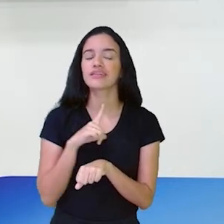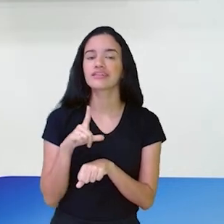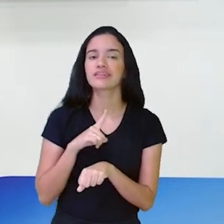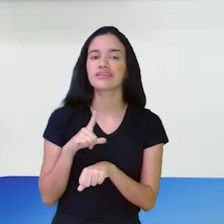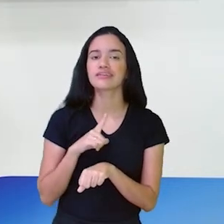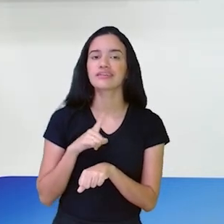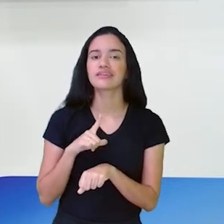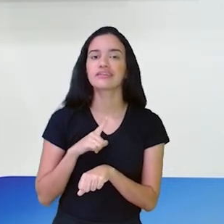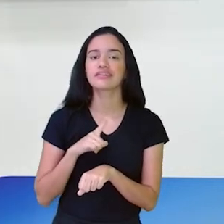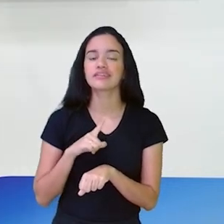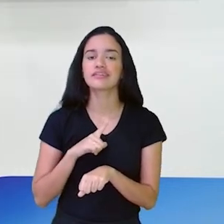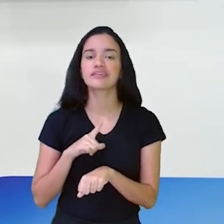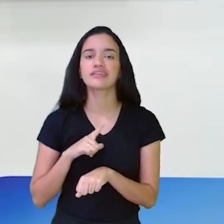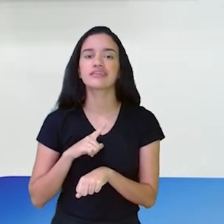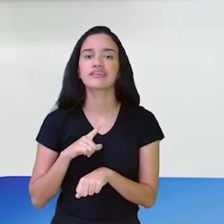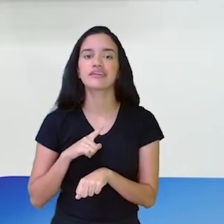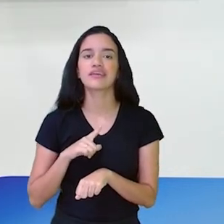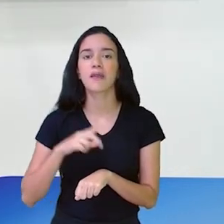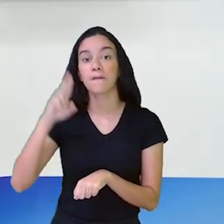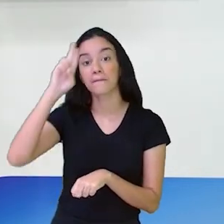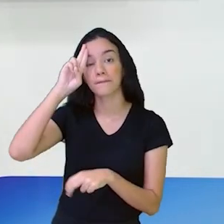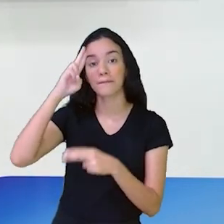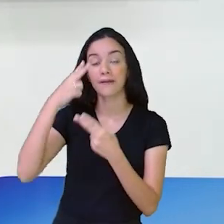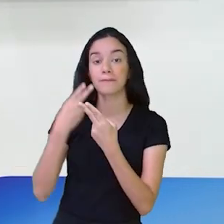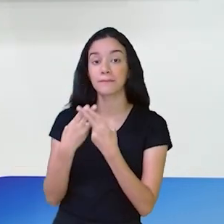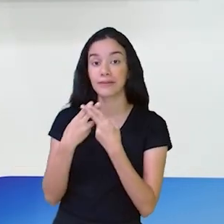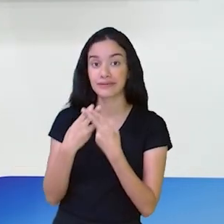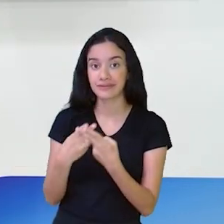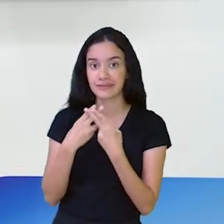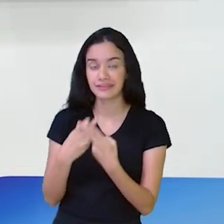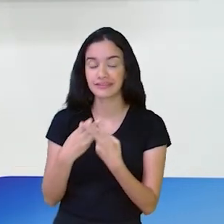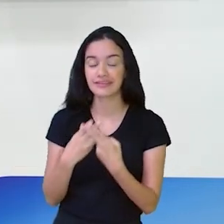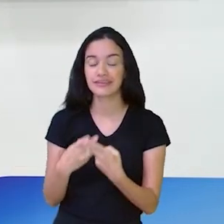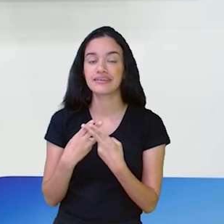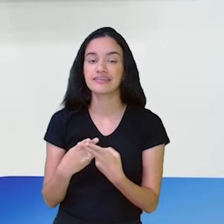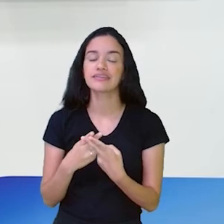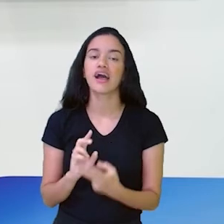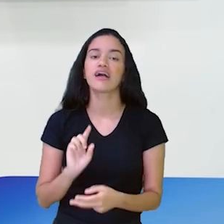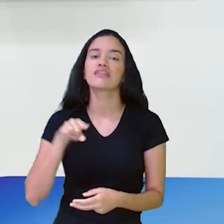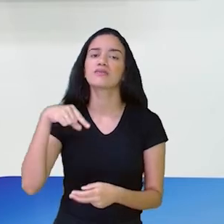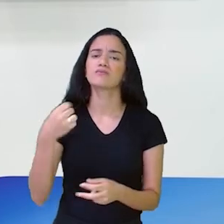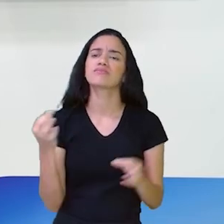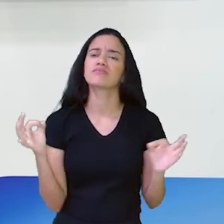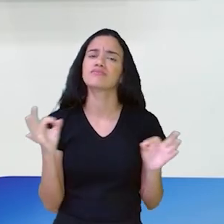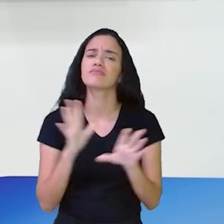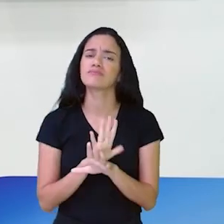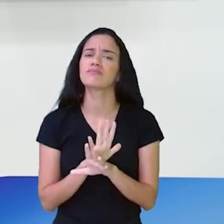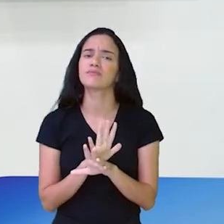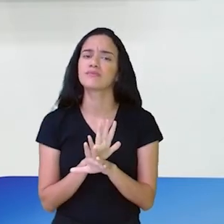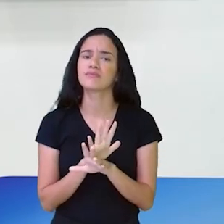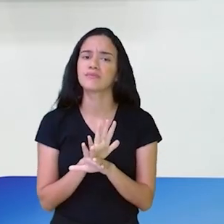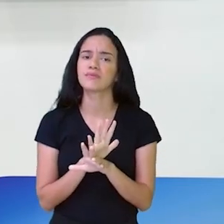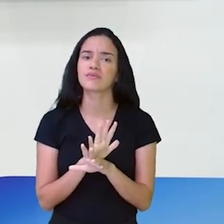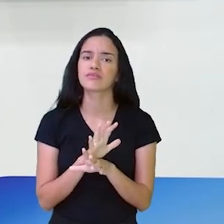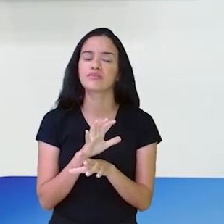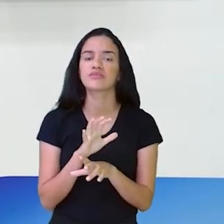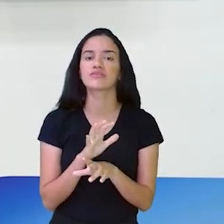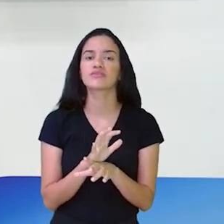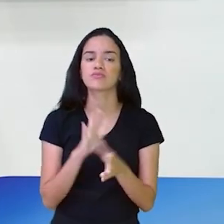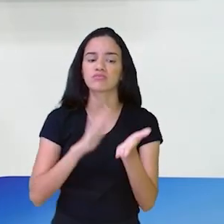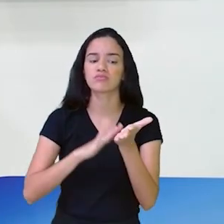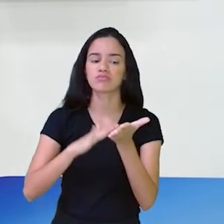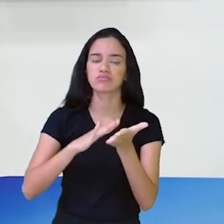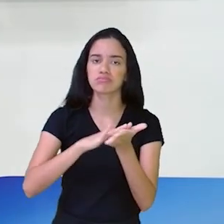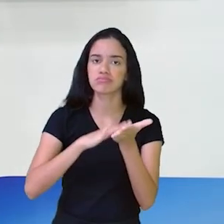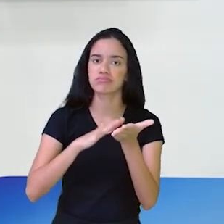paciência aí para esperar ela secar, tá bom? E depois que tiver seco é que a gente vai poder colar os